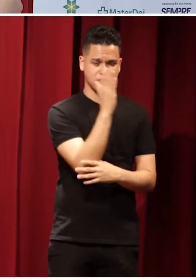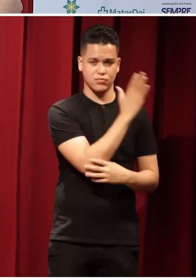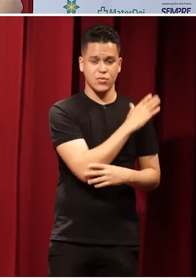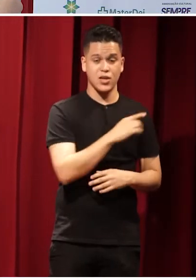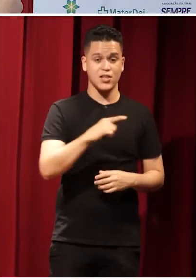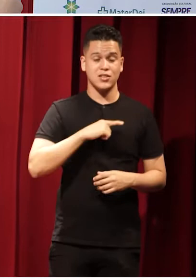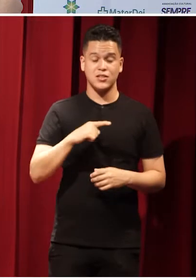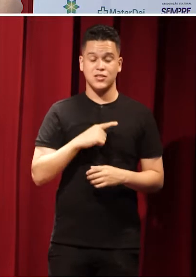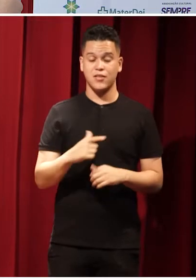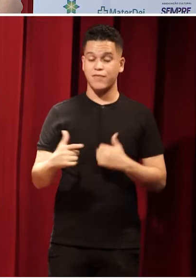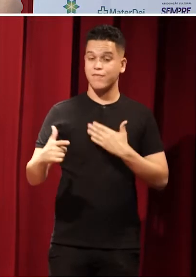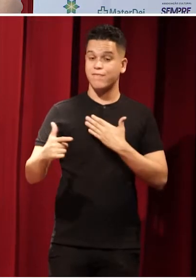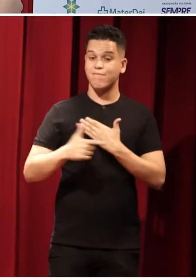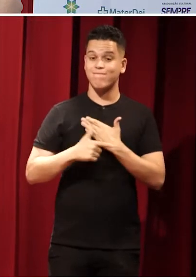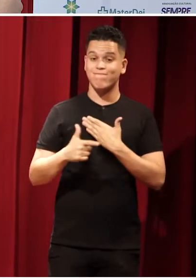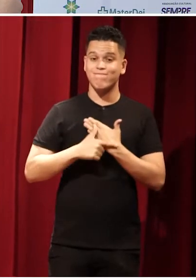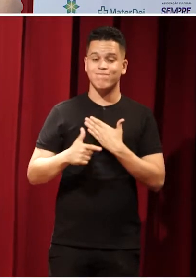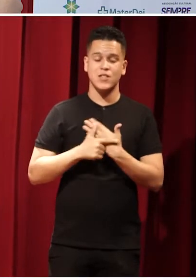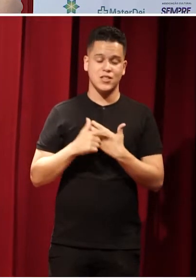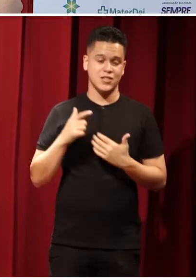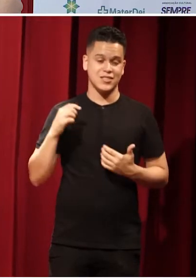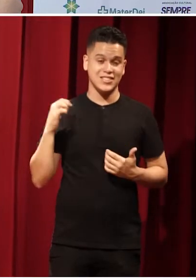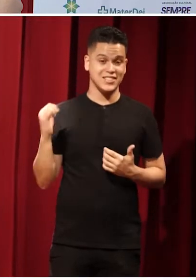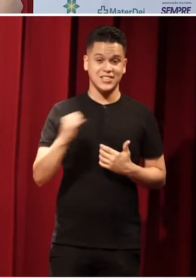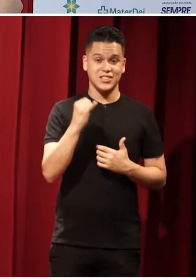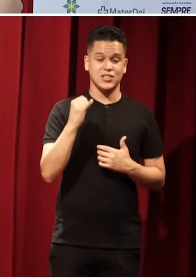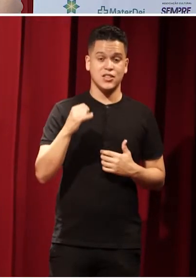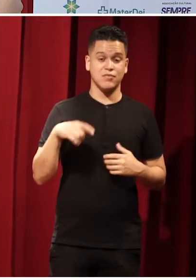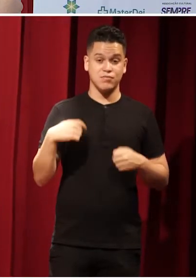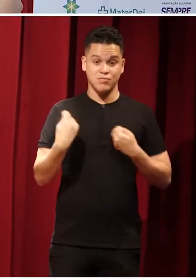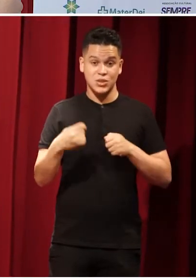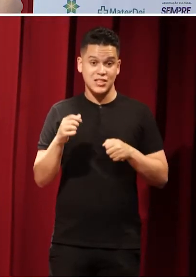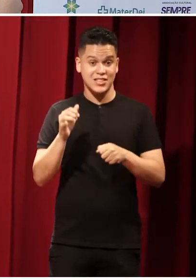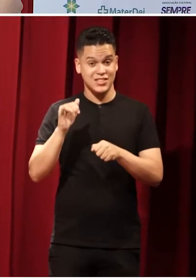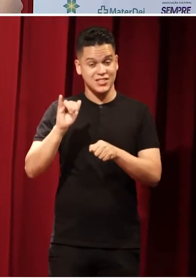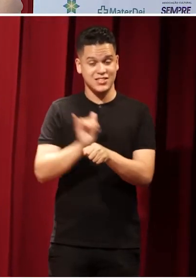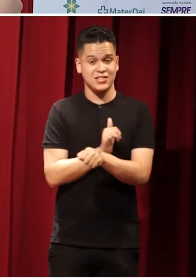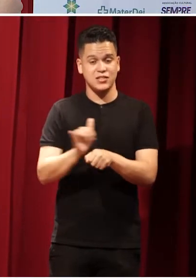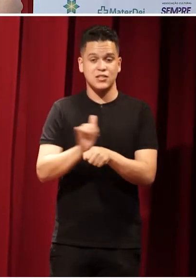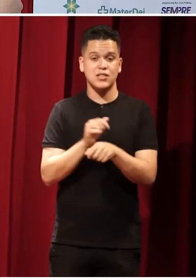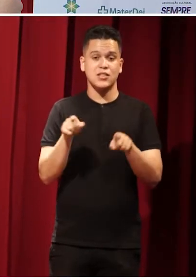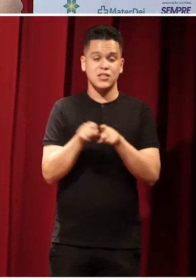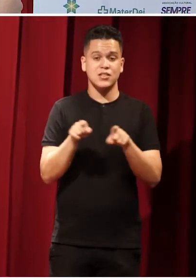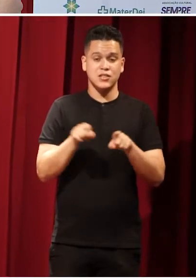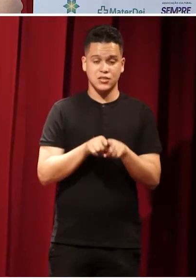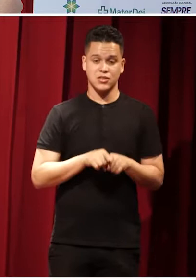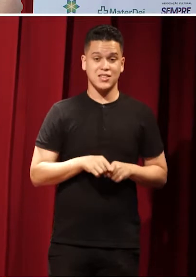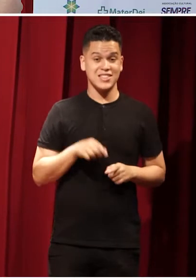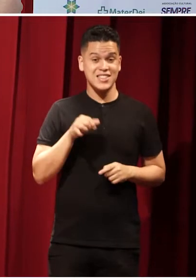têm e terão um papel absolutamente estratégico se o